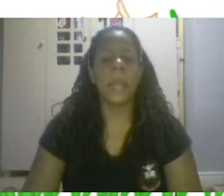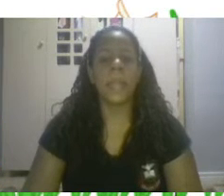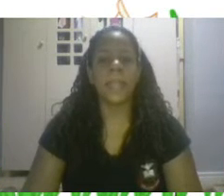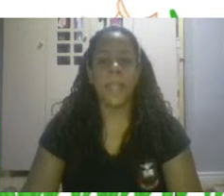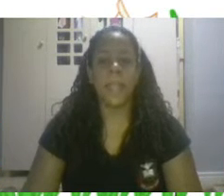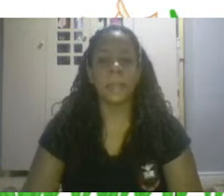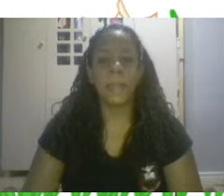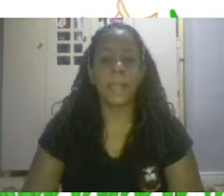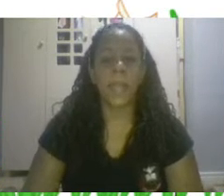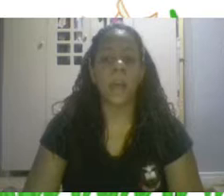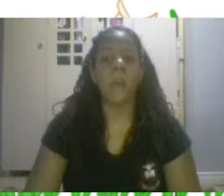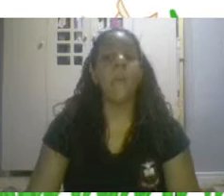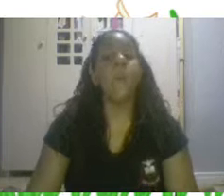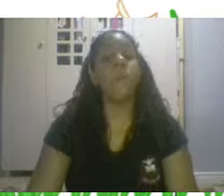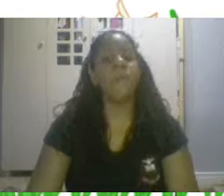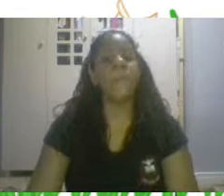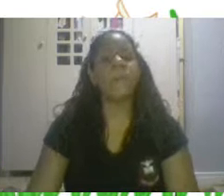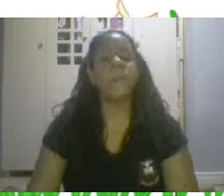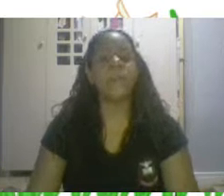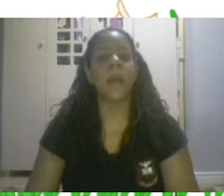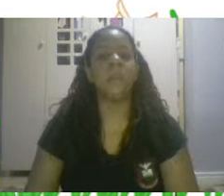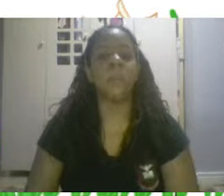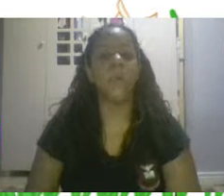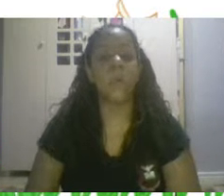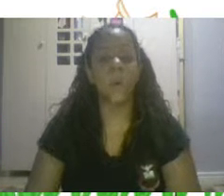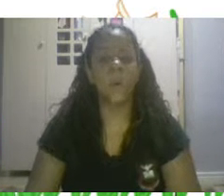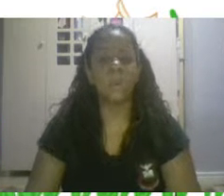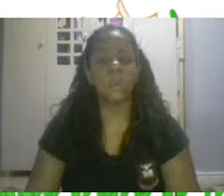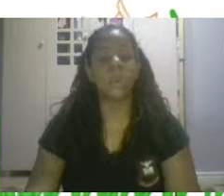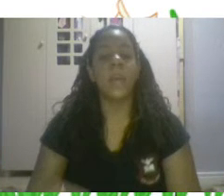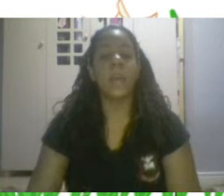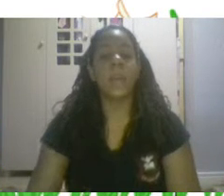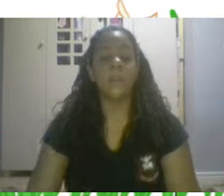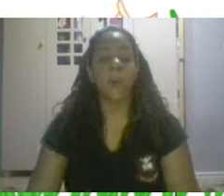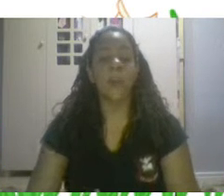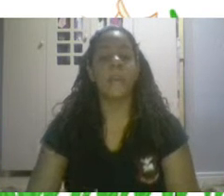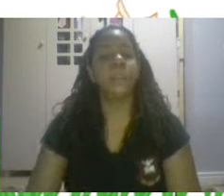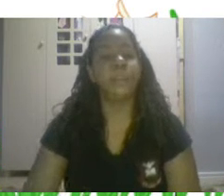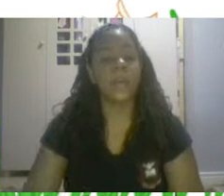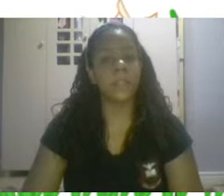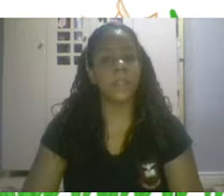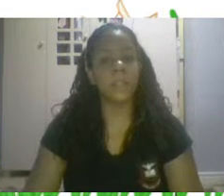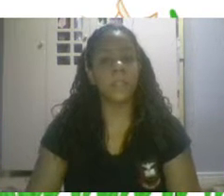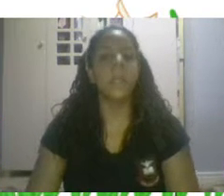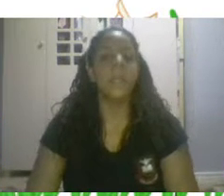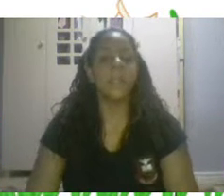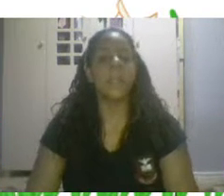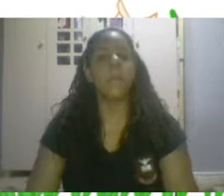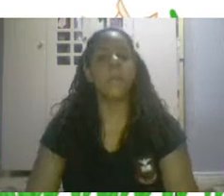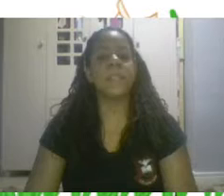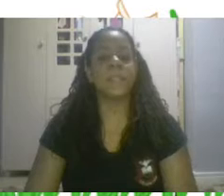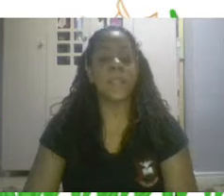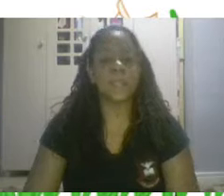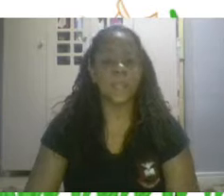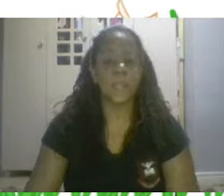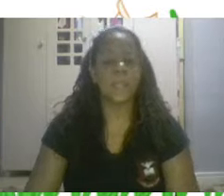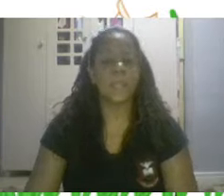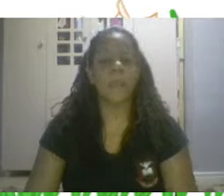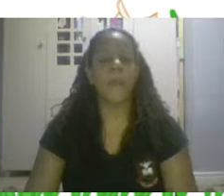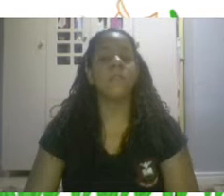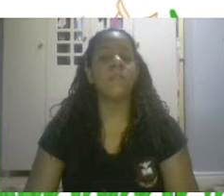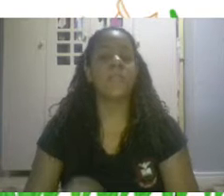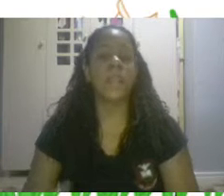Na cadeia alimentar, um vai precisar do outro. Embora as plantas não